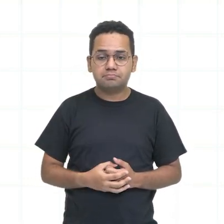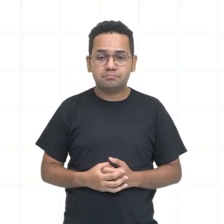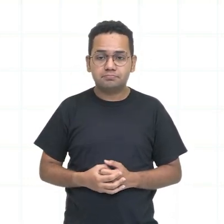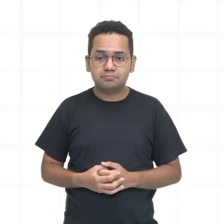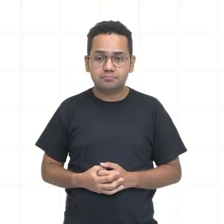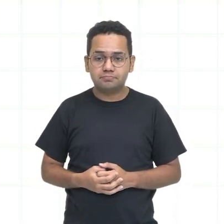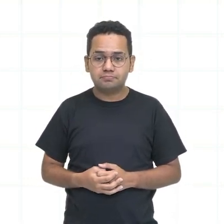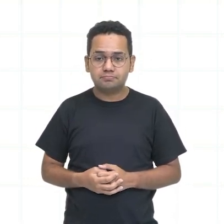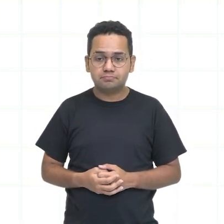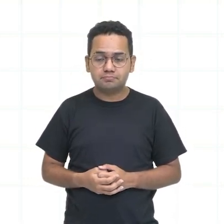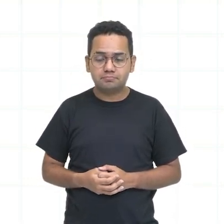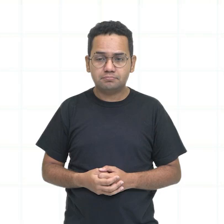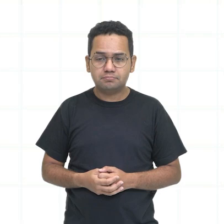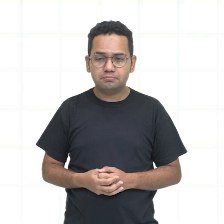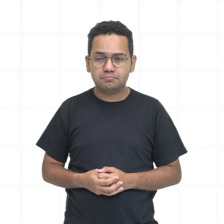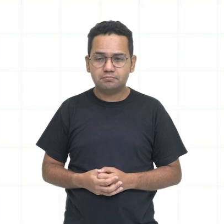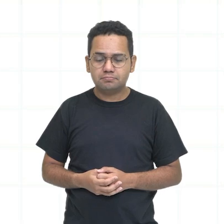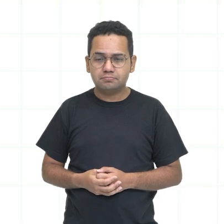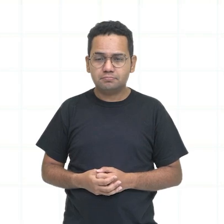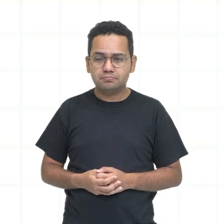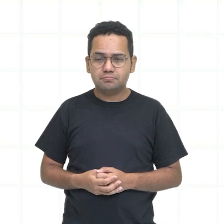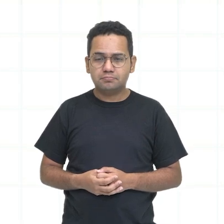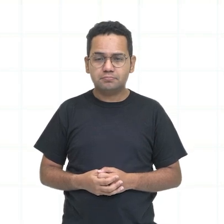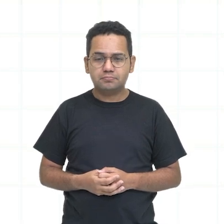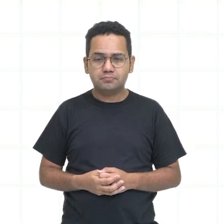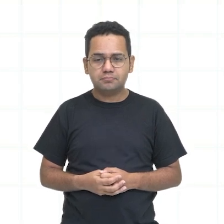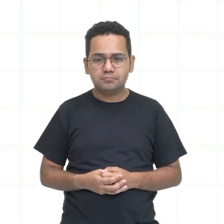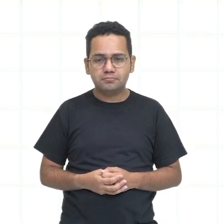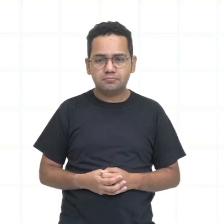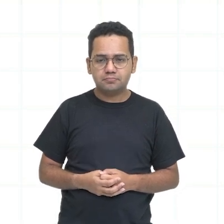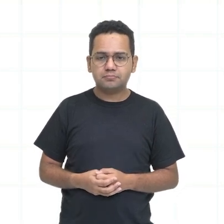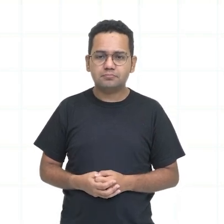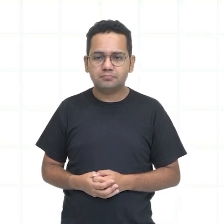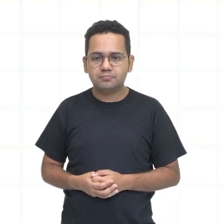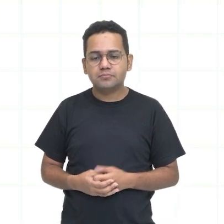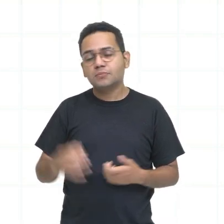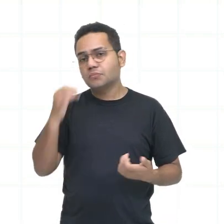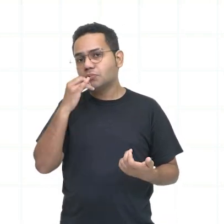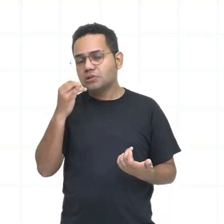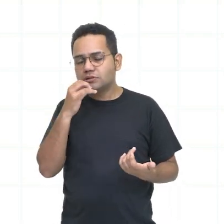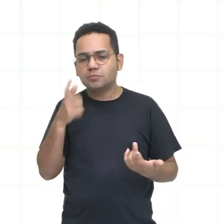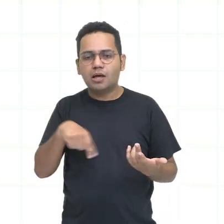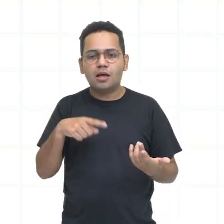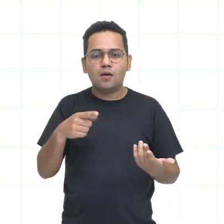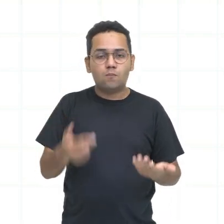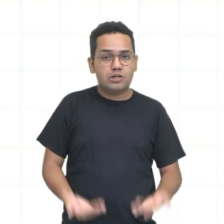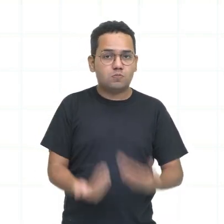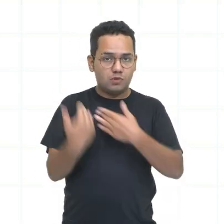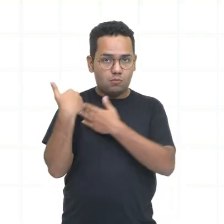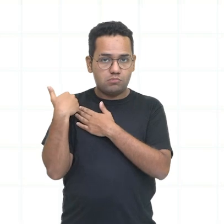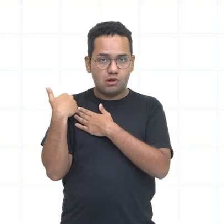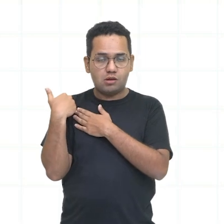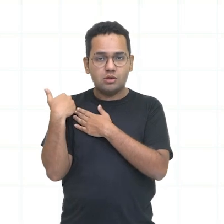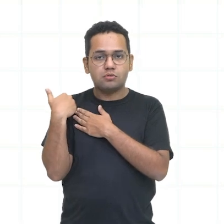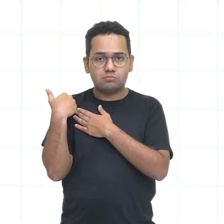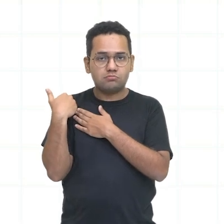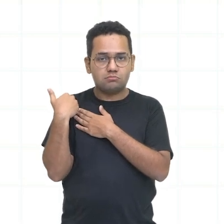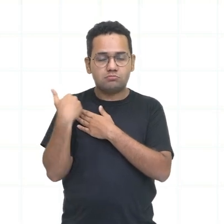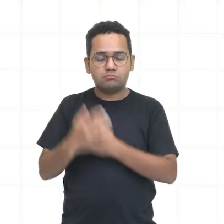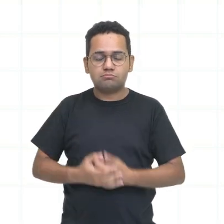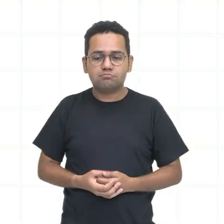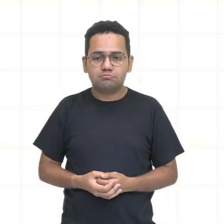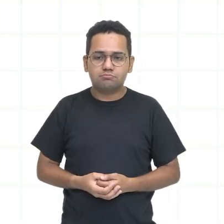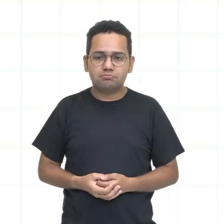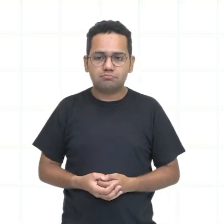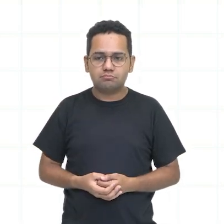papel crucial. Repare que eu estou falando de um papel, mas não estou falando exatamente daquele papel, tá? Então, um papel